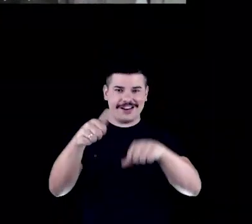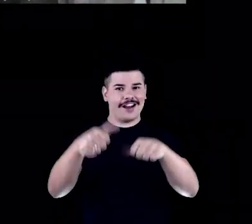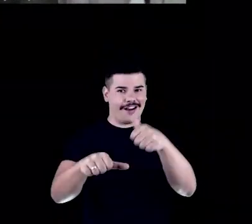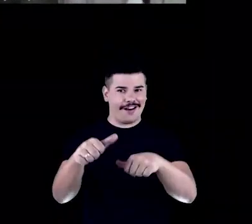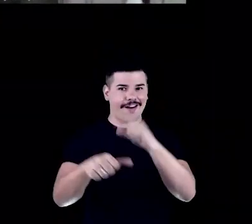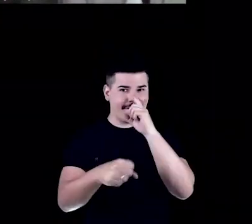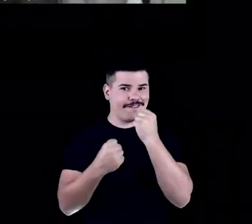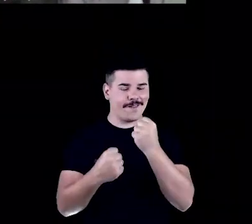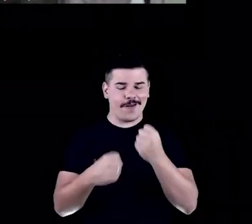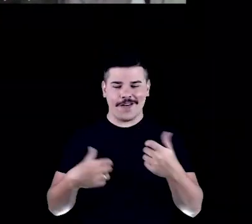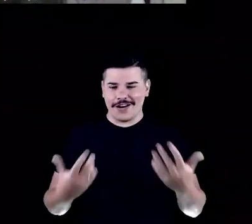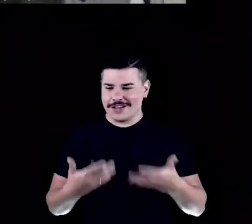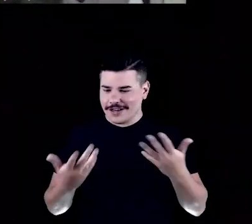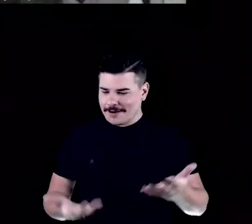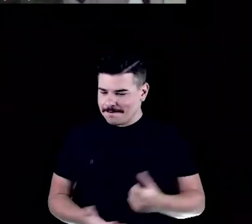bomba!